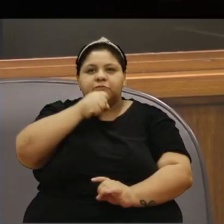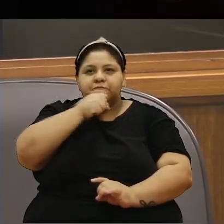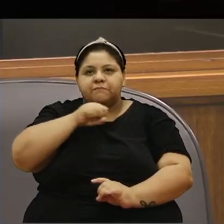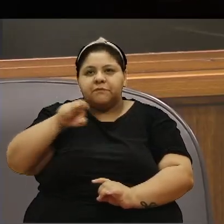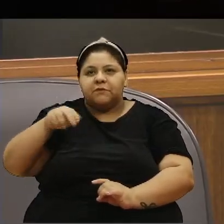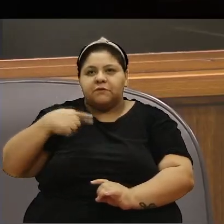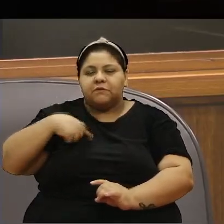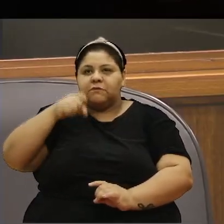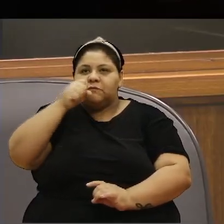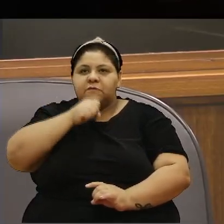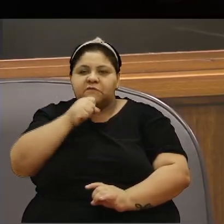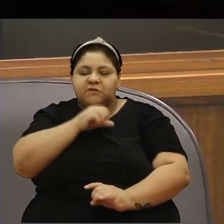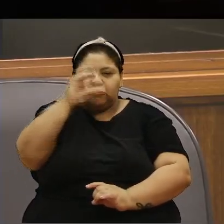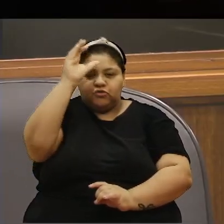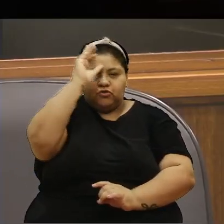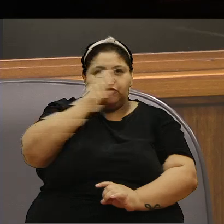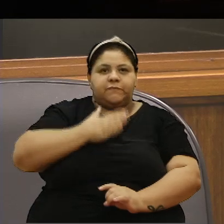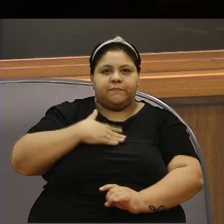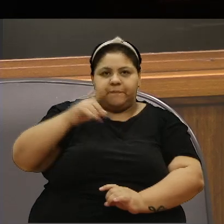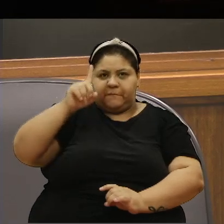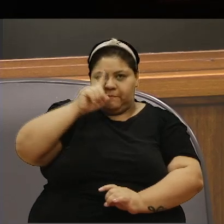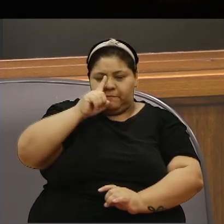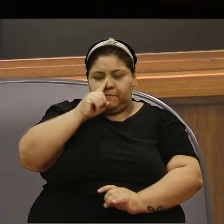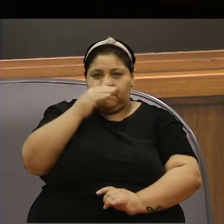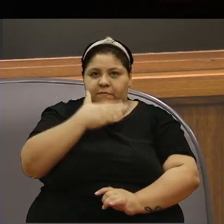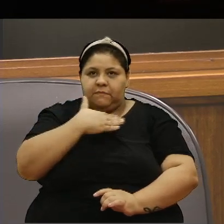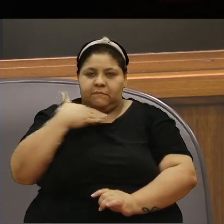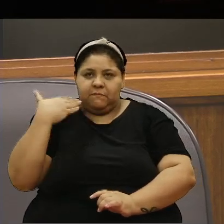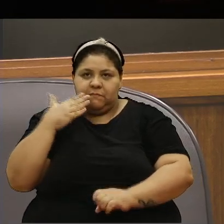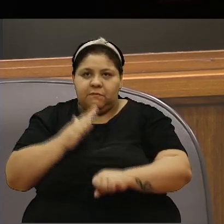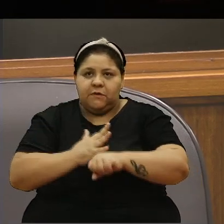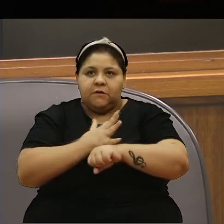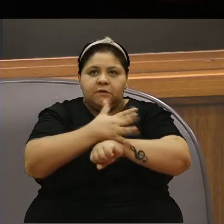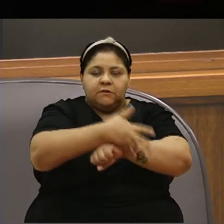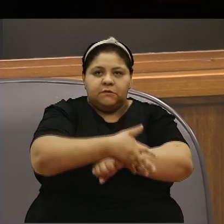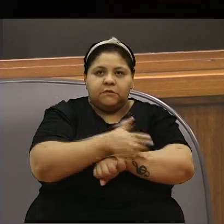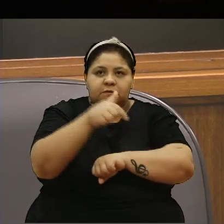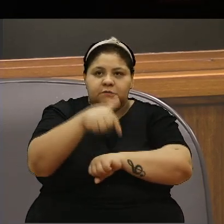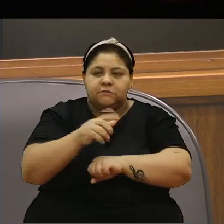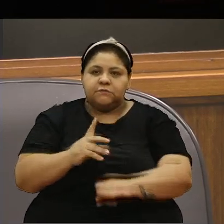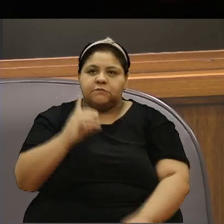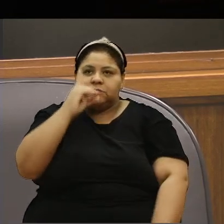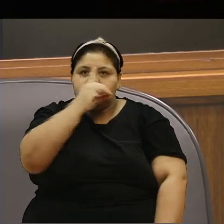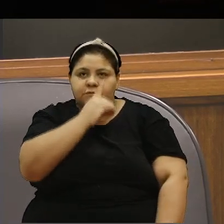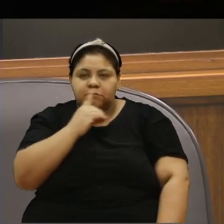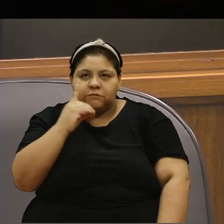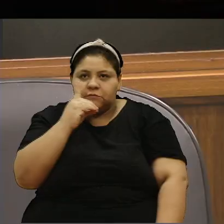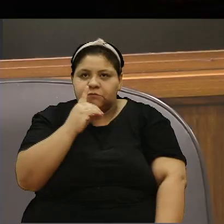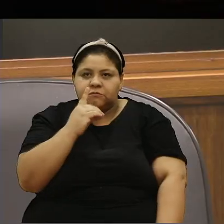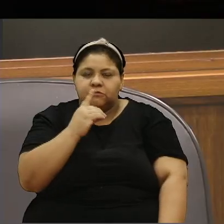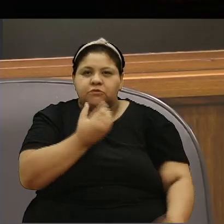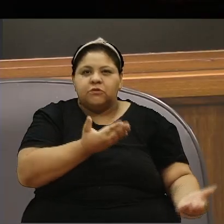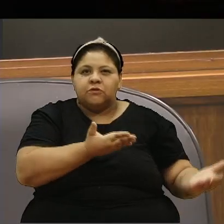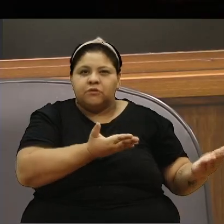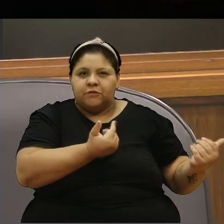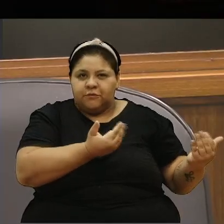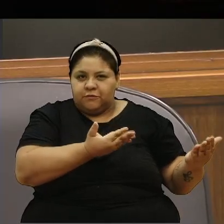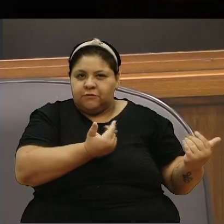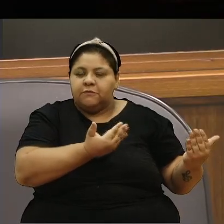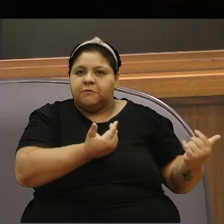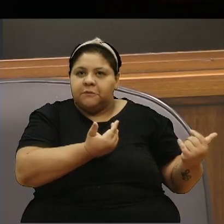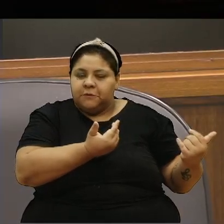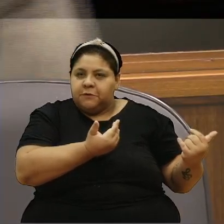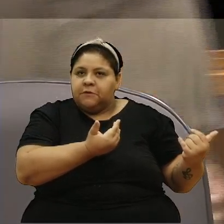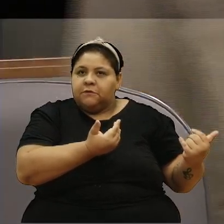avó, tio da minha mãe, que faleceu na madrugada deste domingo, muito novo,